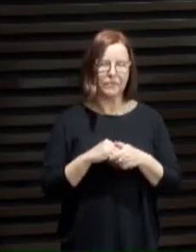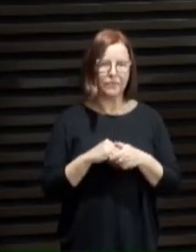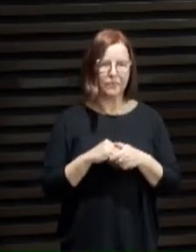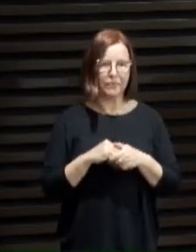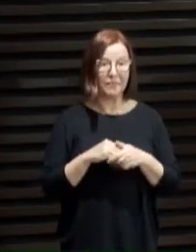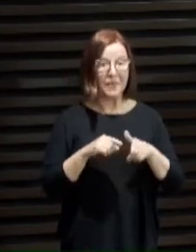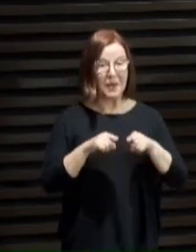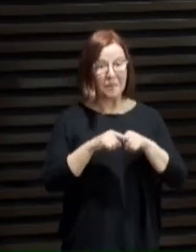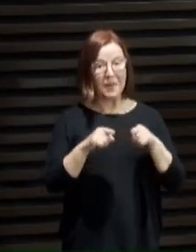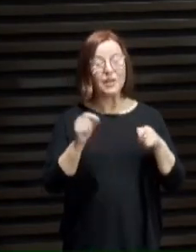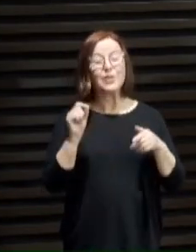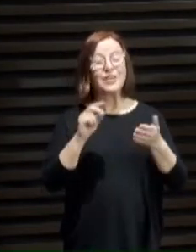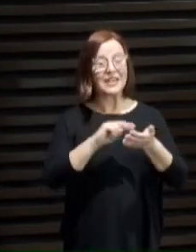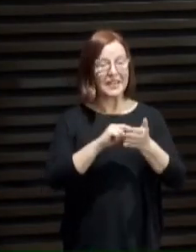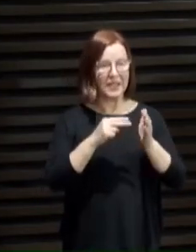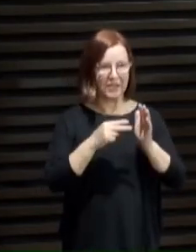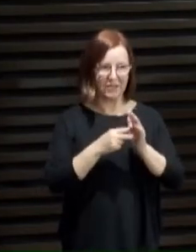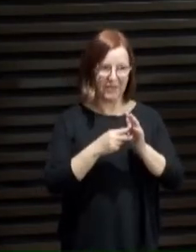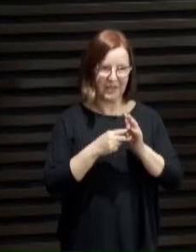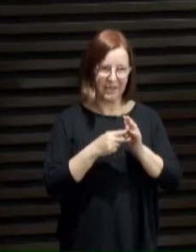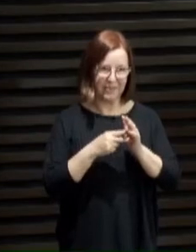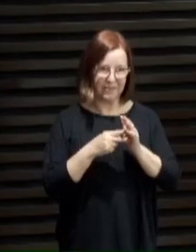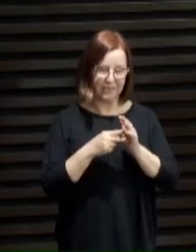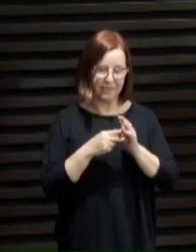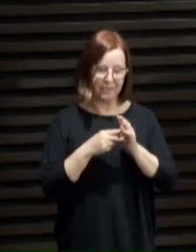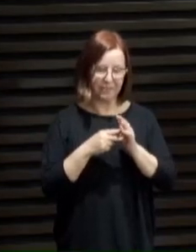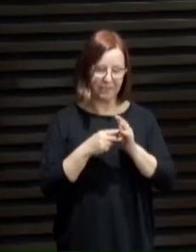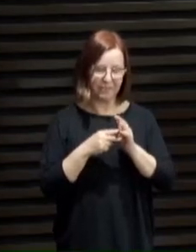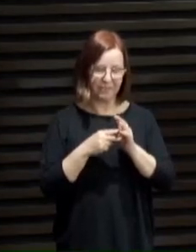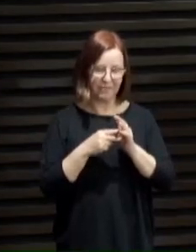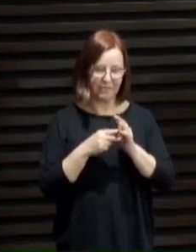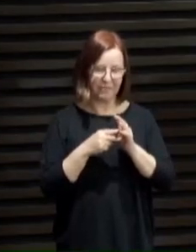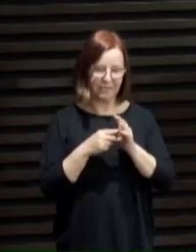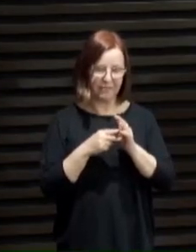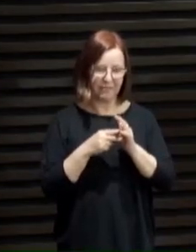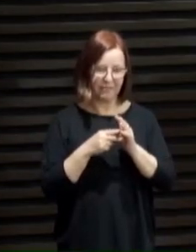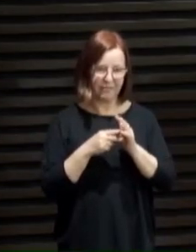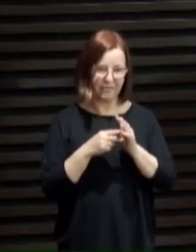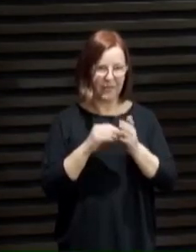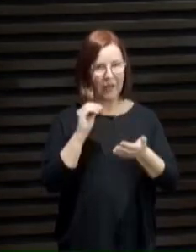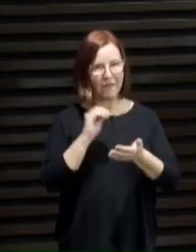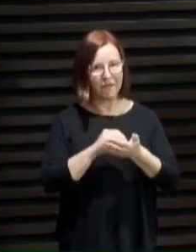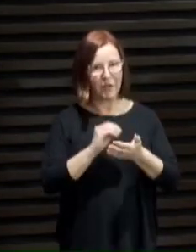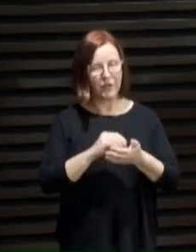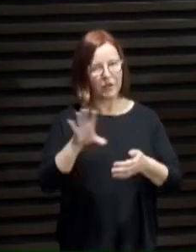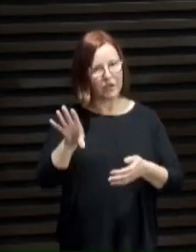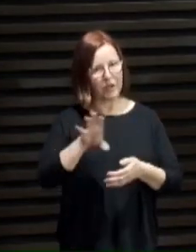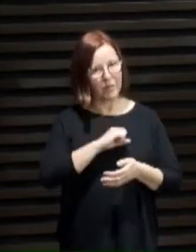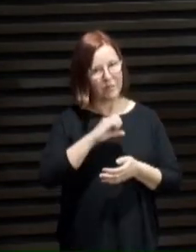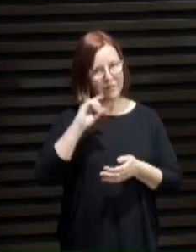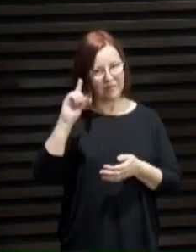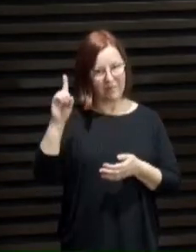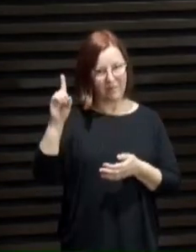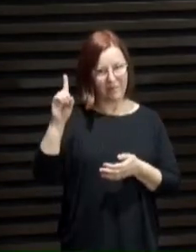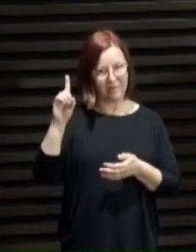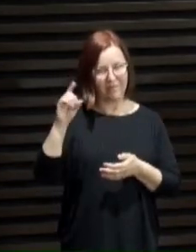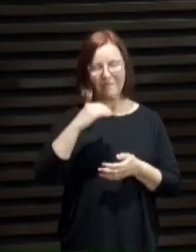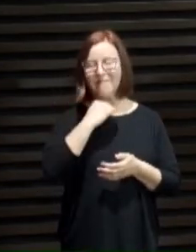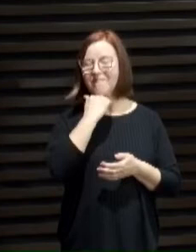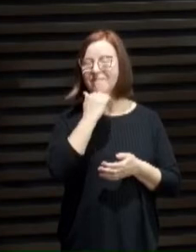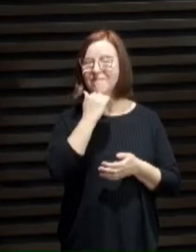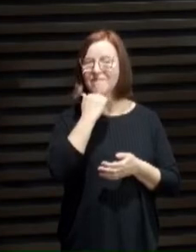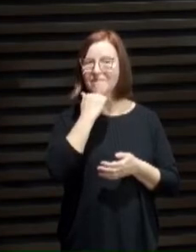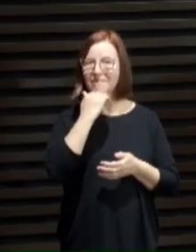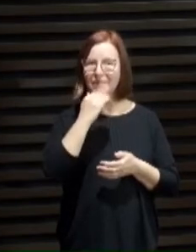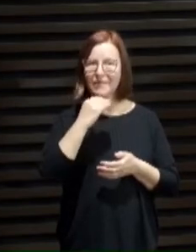mas é o que significa a minha falta de amor a Deus. Ninguém